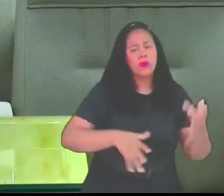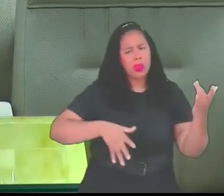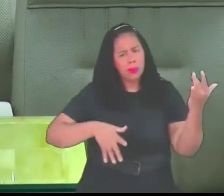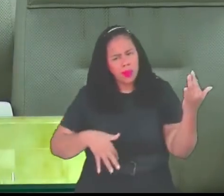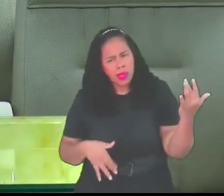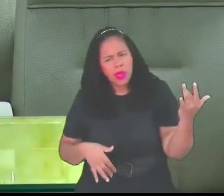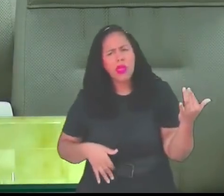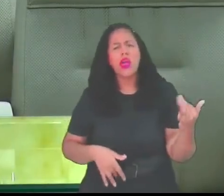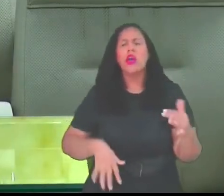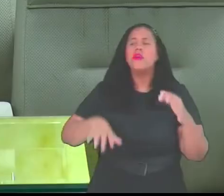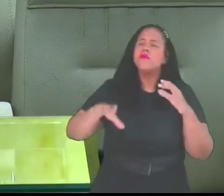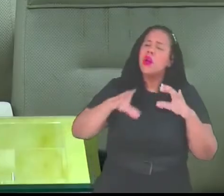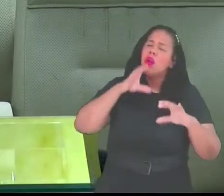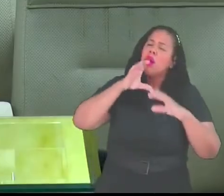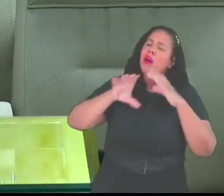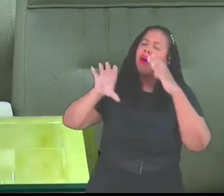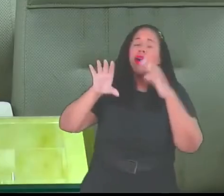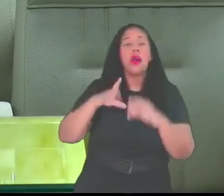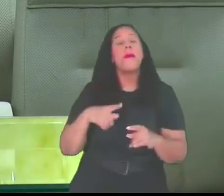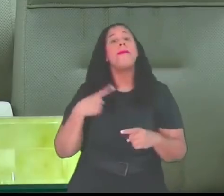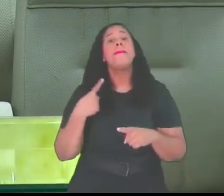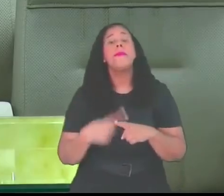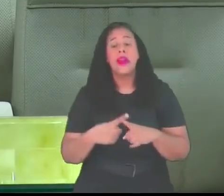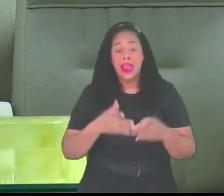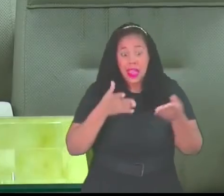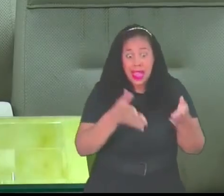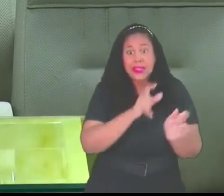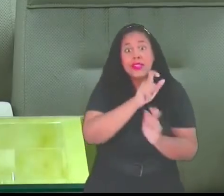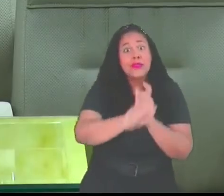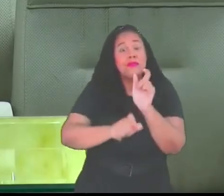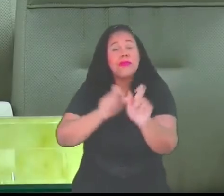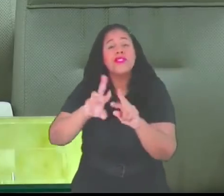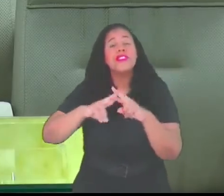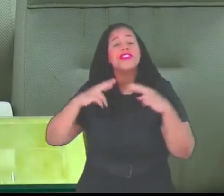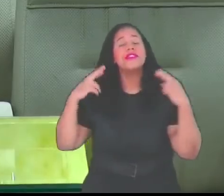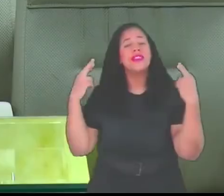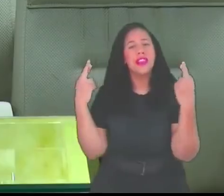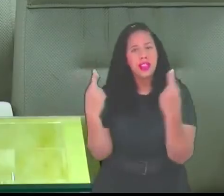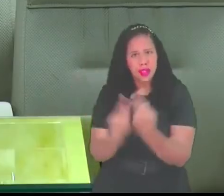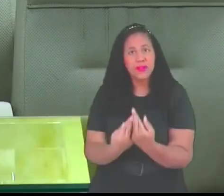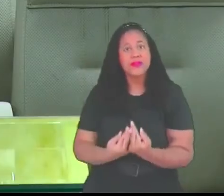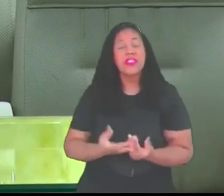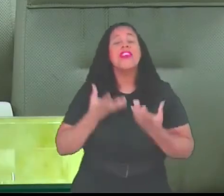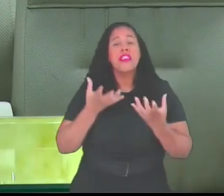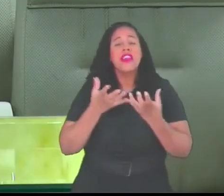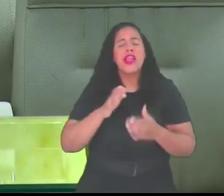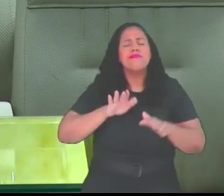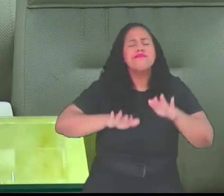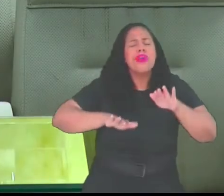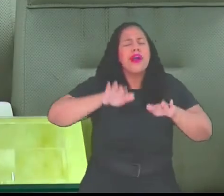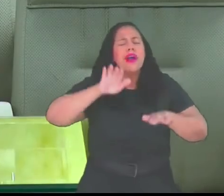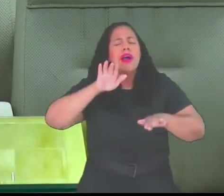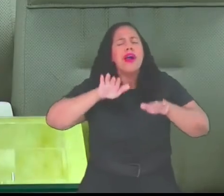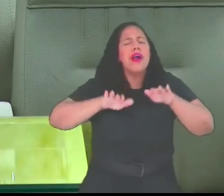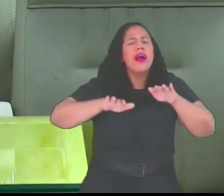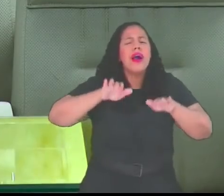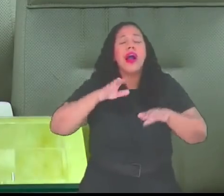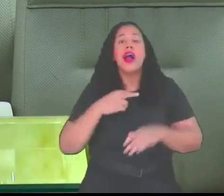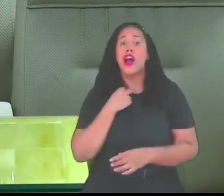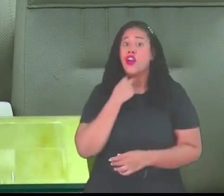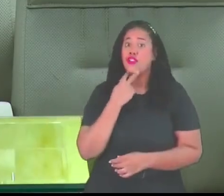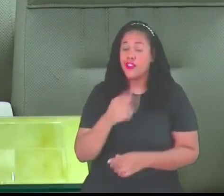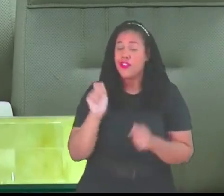quê? Porque essas pessoas se reúnem, elas tratam de equilibrar as vozes, fazer uma